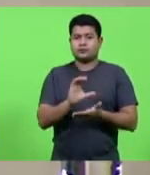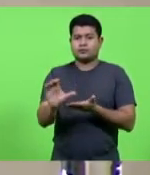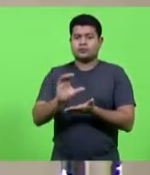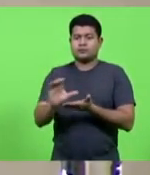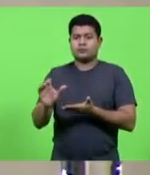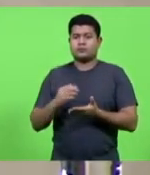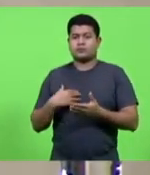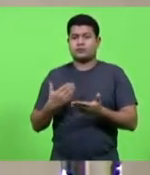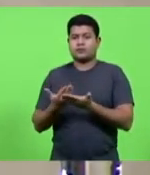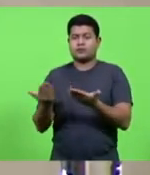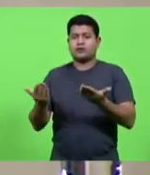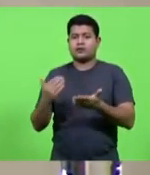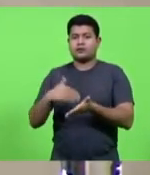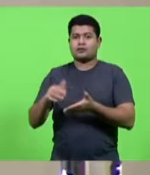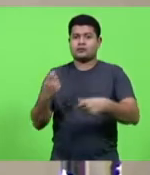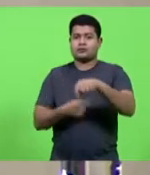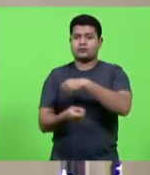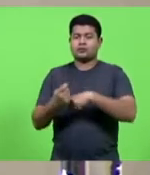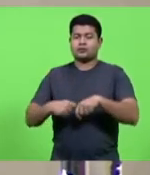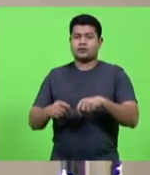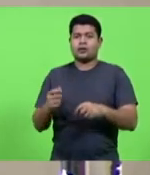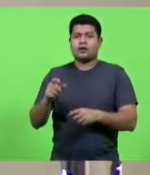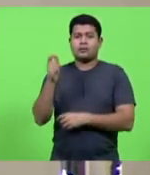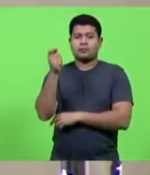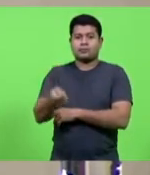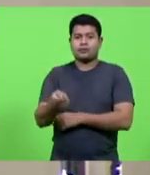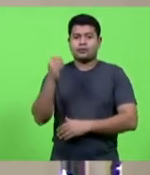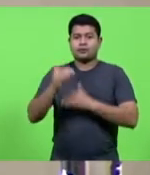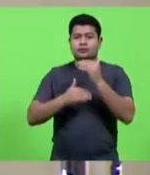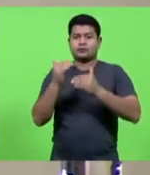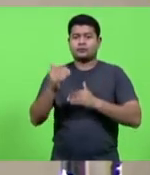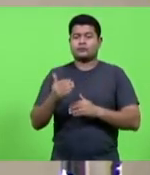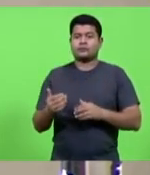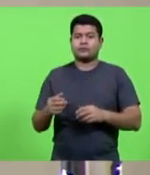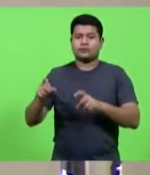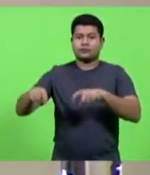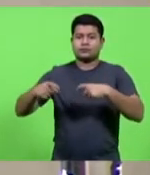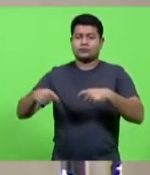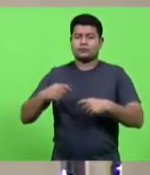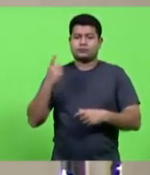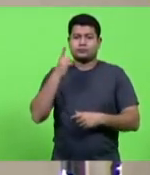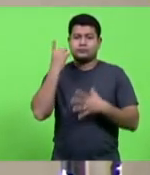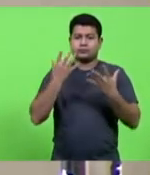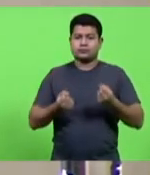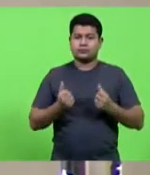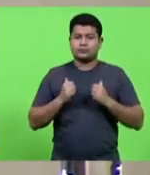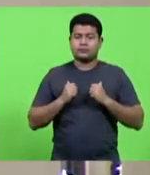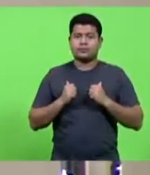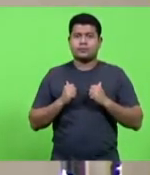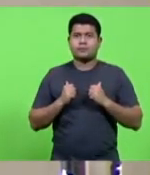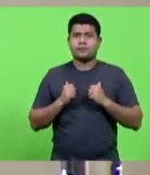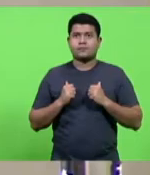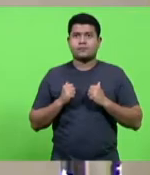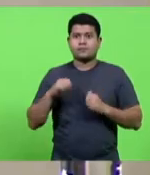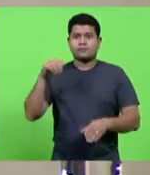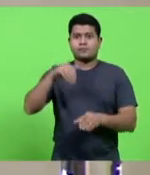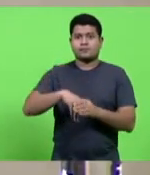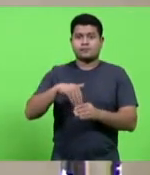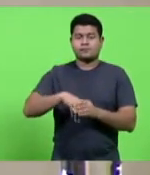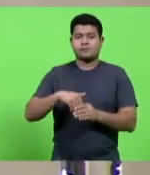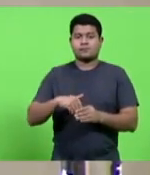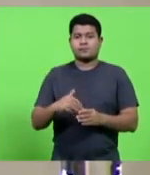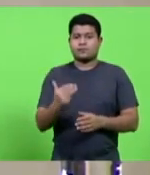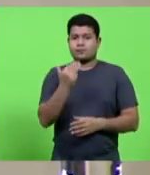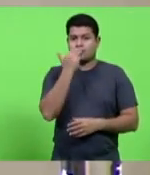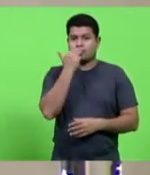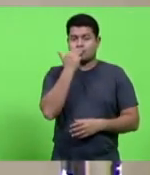Estado da Agricultura, da Pesca e do Desenvolvimento Rural. Deputados que aprovam, permaneçam como se encontram. Com os votos do deputado Maurício Sopelso,